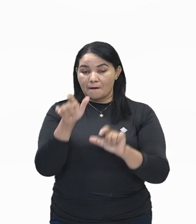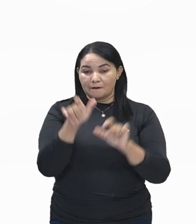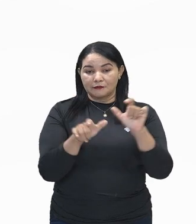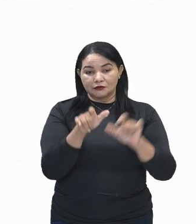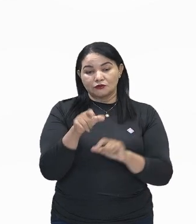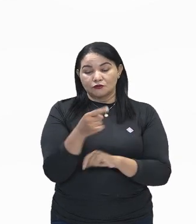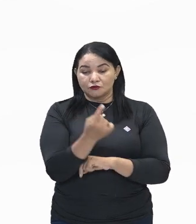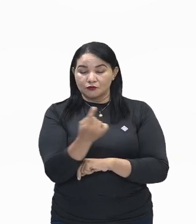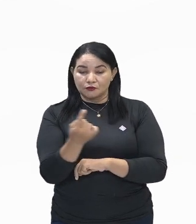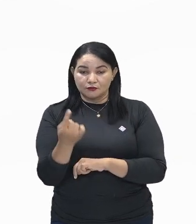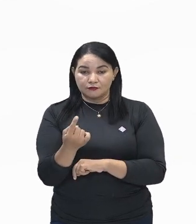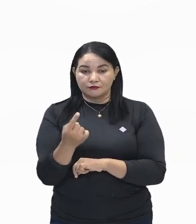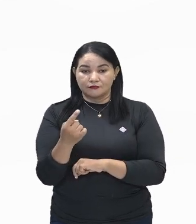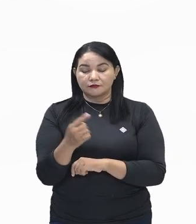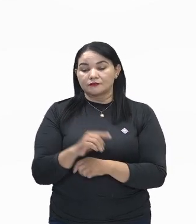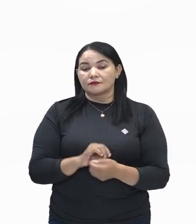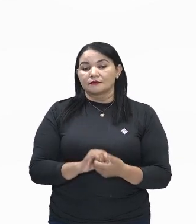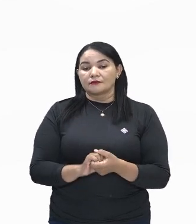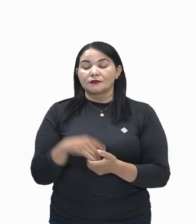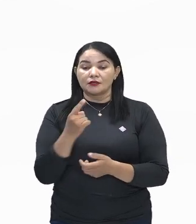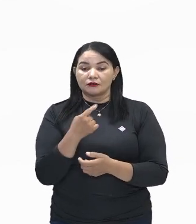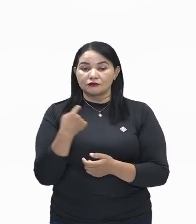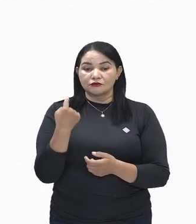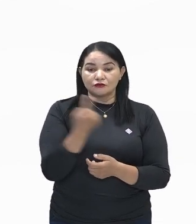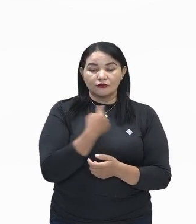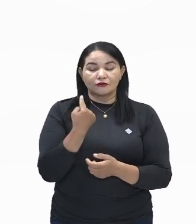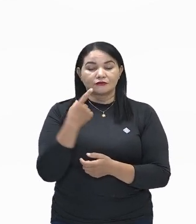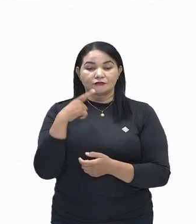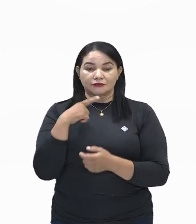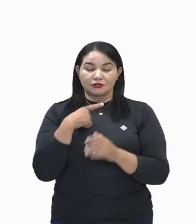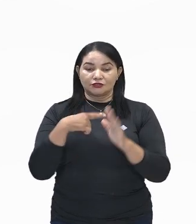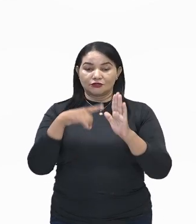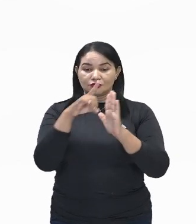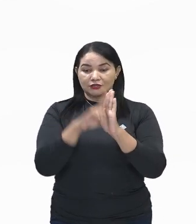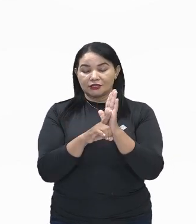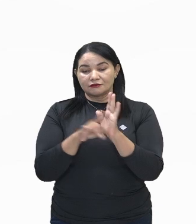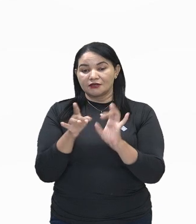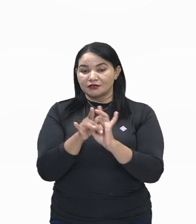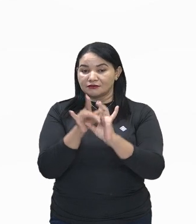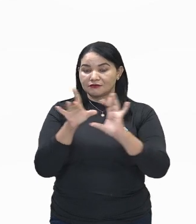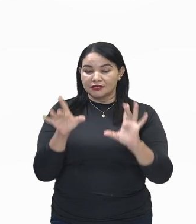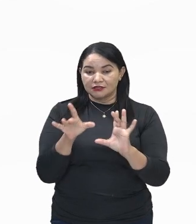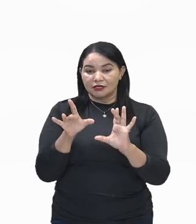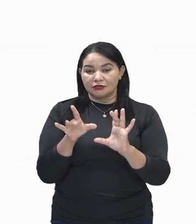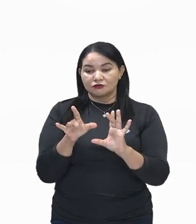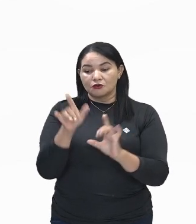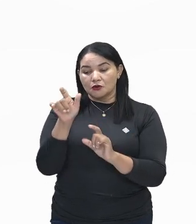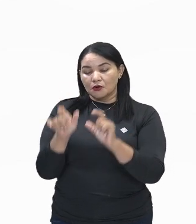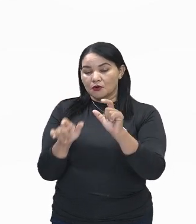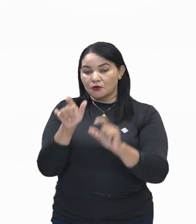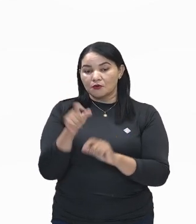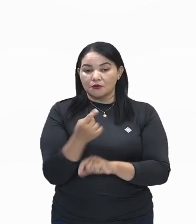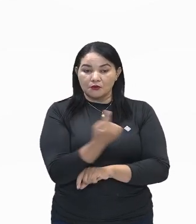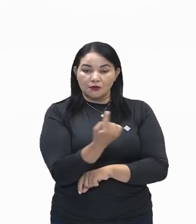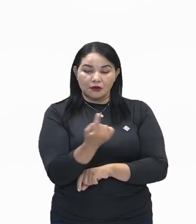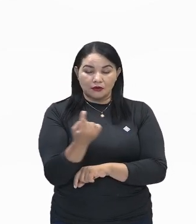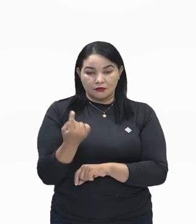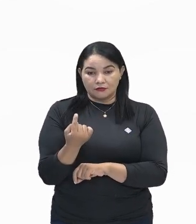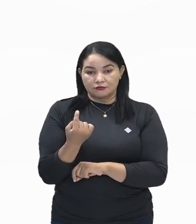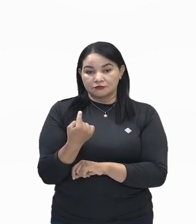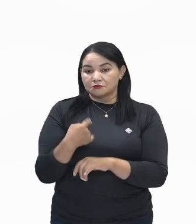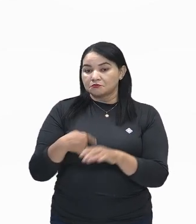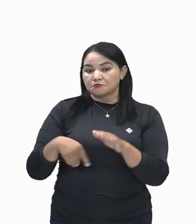dizer isso? Todos nós temos direito à liberdade, né? A liberdade individual. Então, ela é da pessoa,